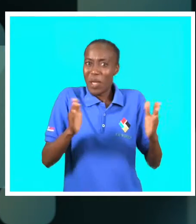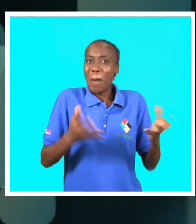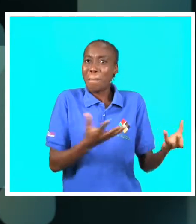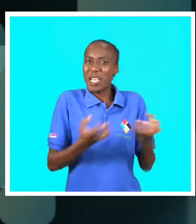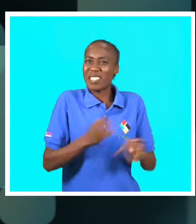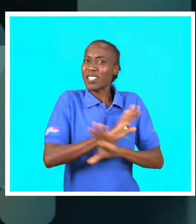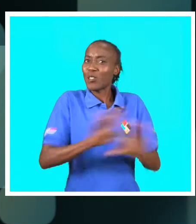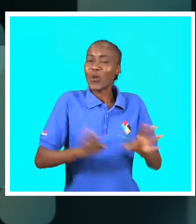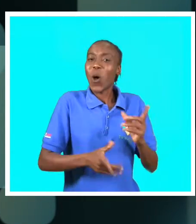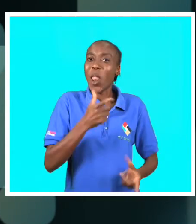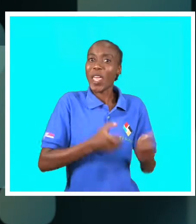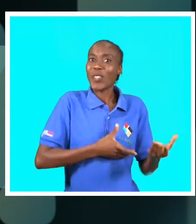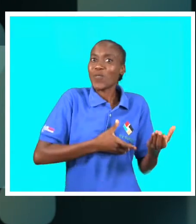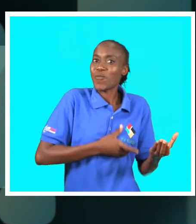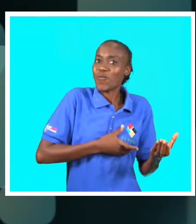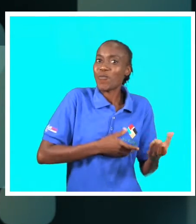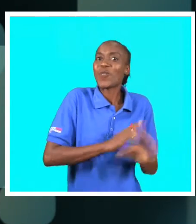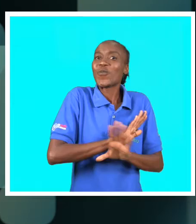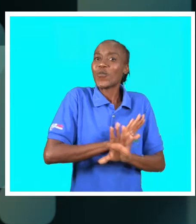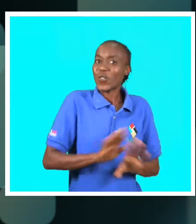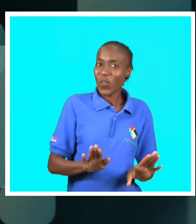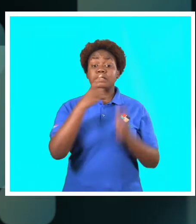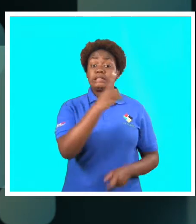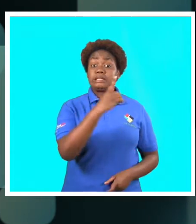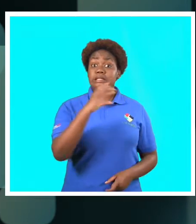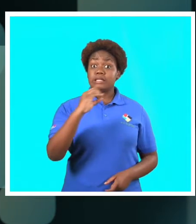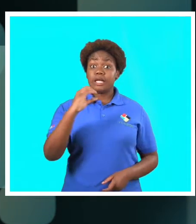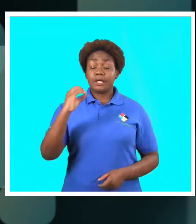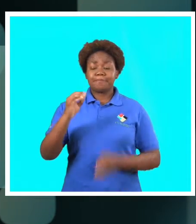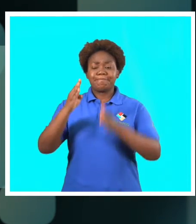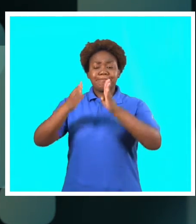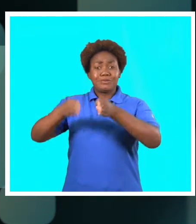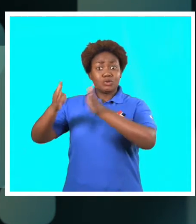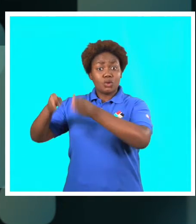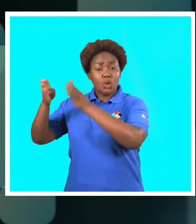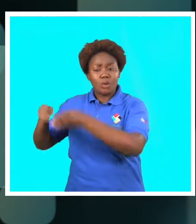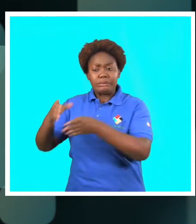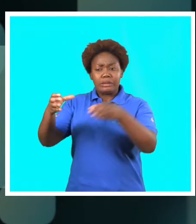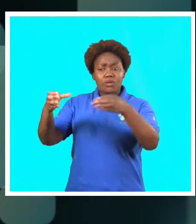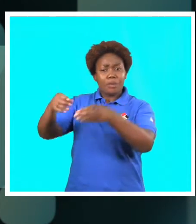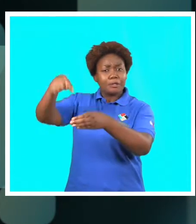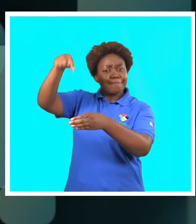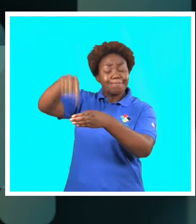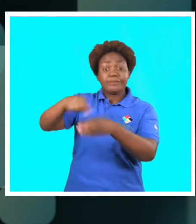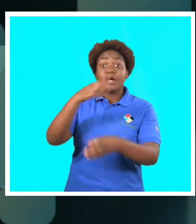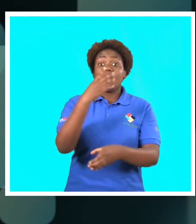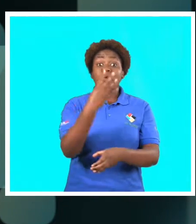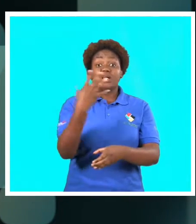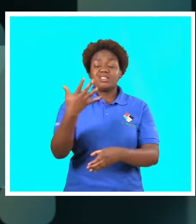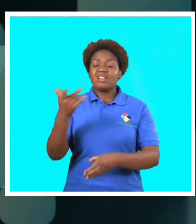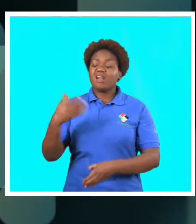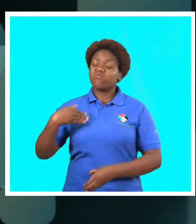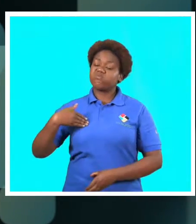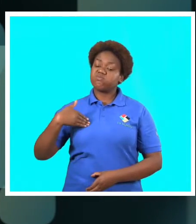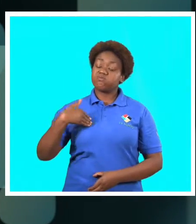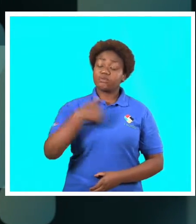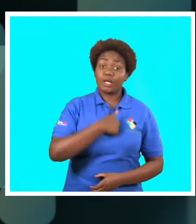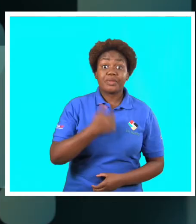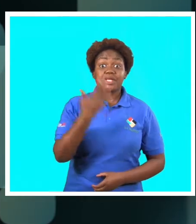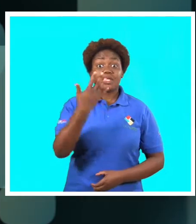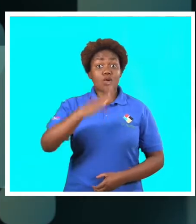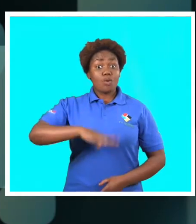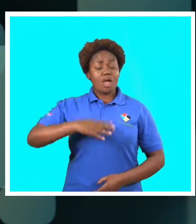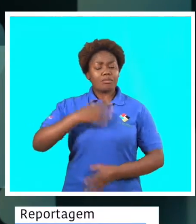meses, ela precisa só do leite do peito. Em Moçambique, cerca de 45 em cada 100